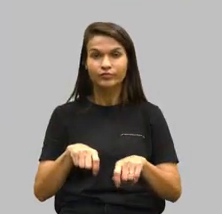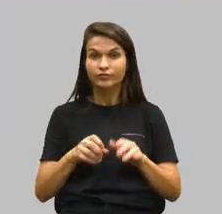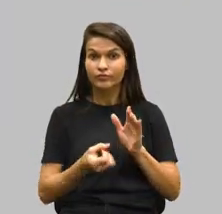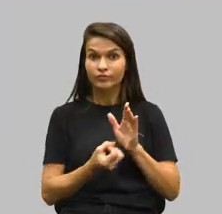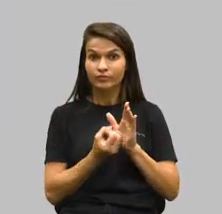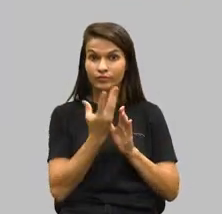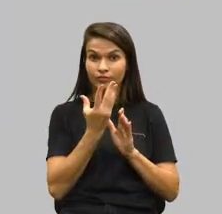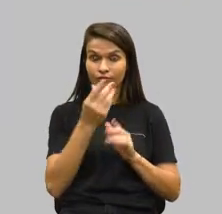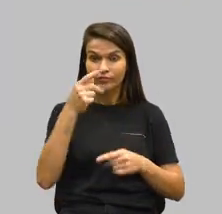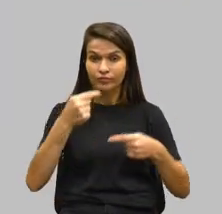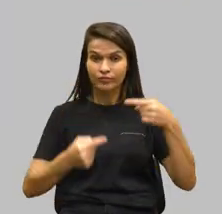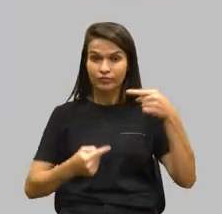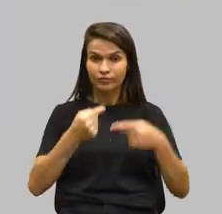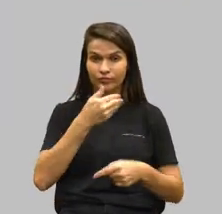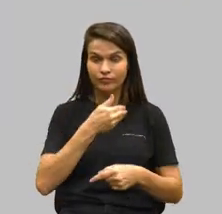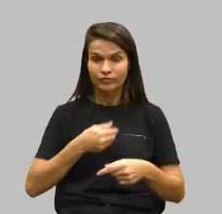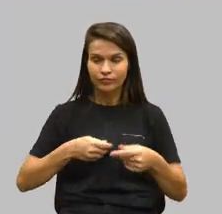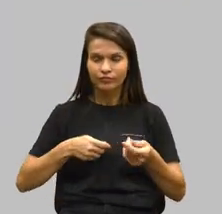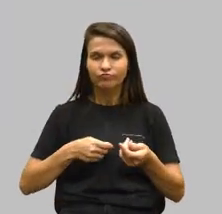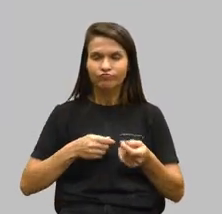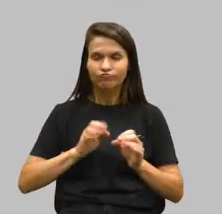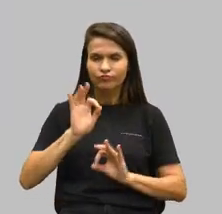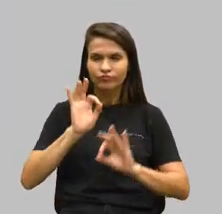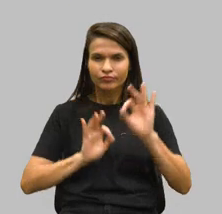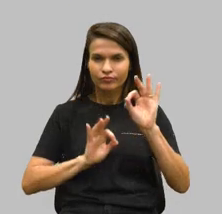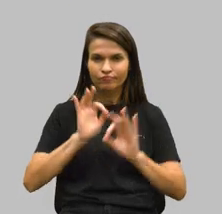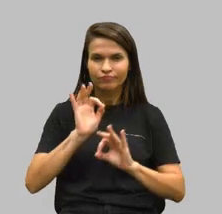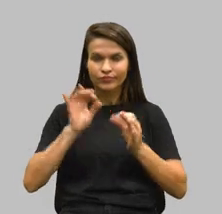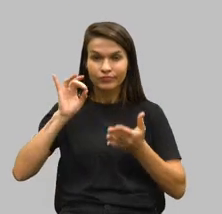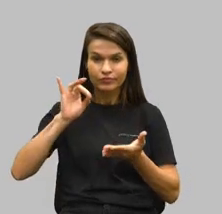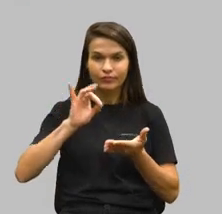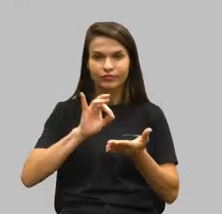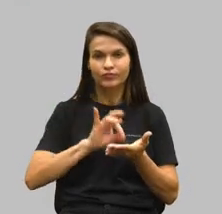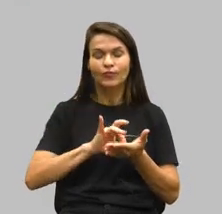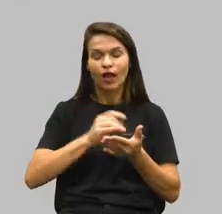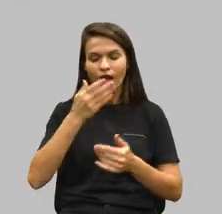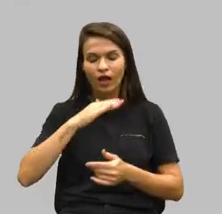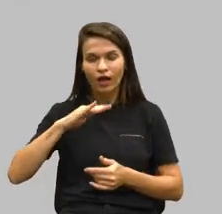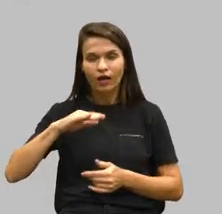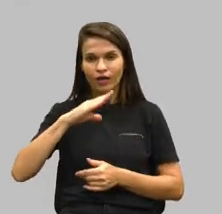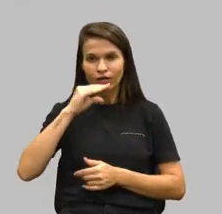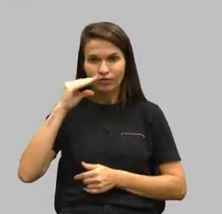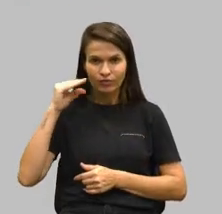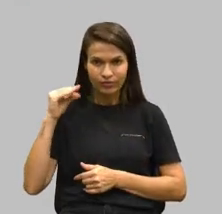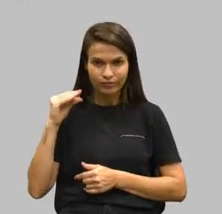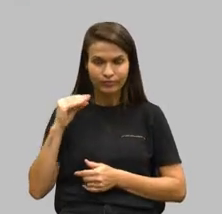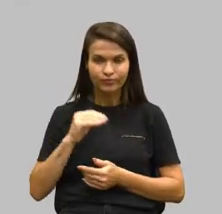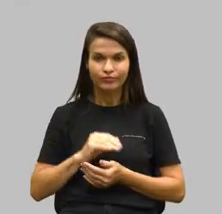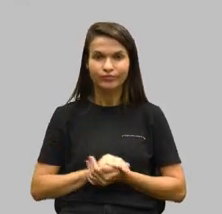política pública planejar consolidar e validar pra criança e adolescente